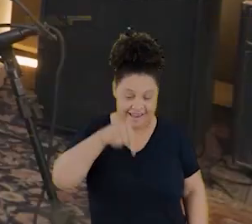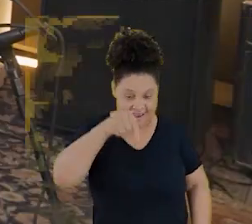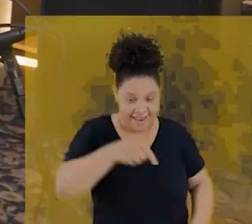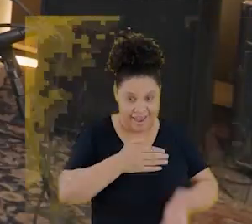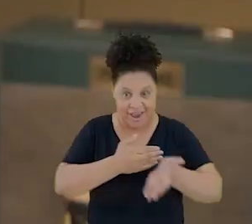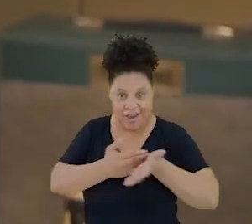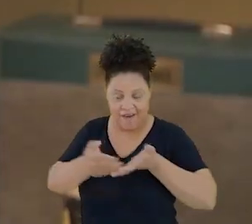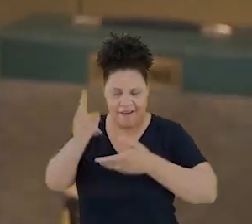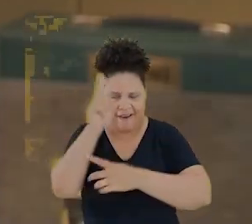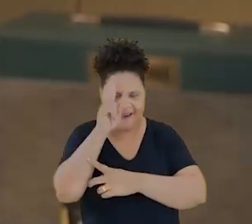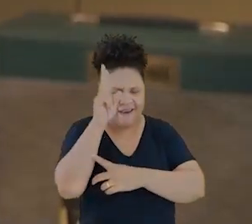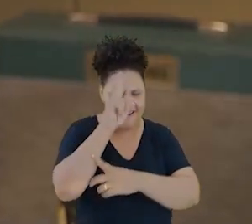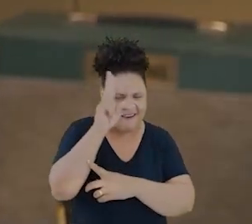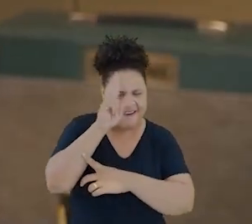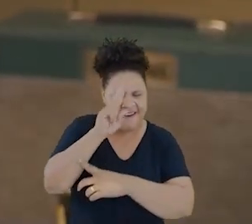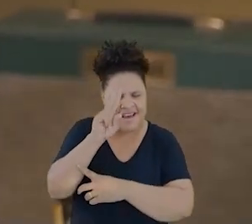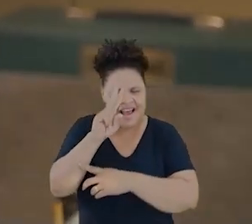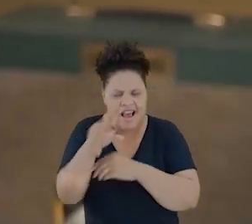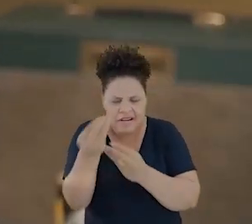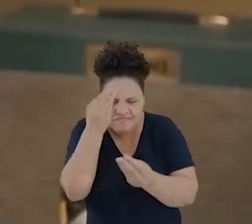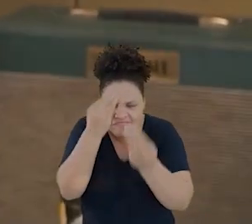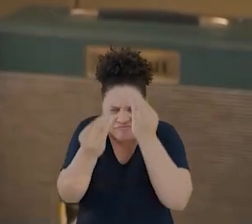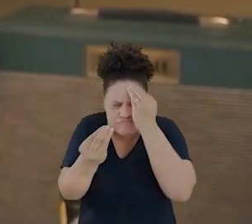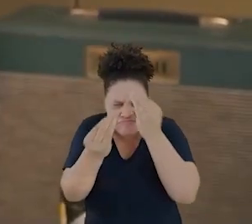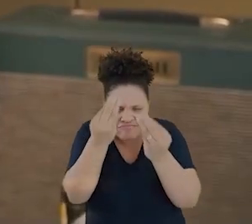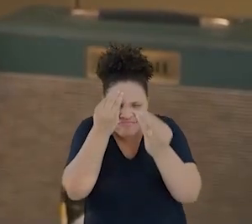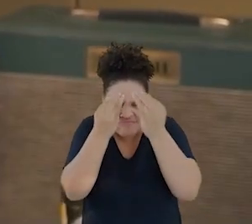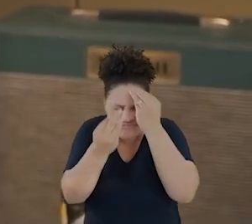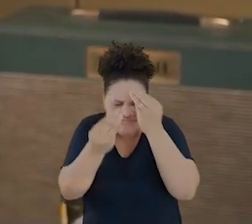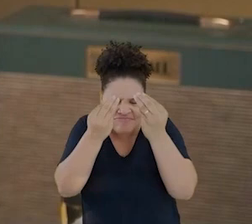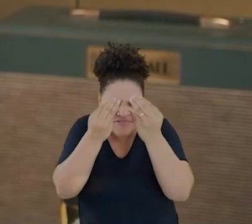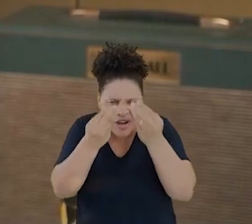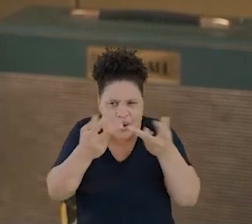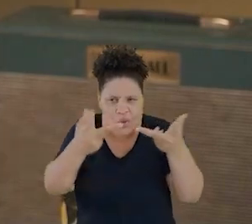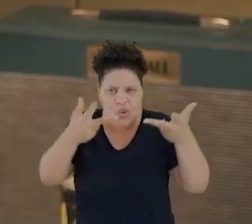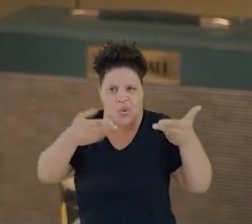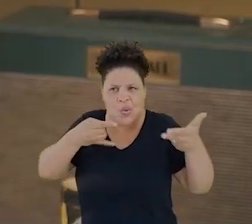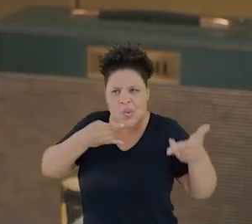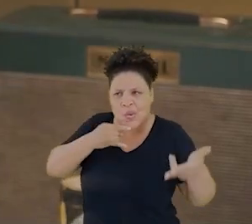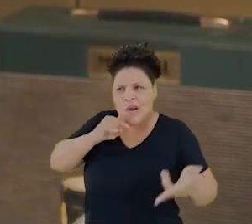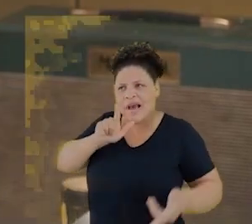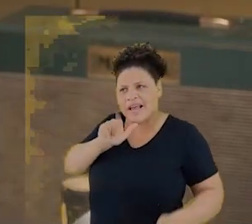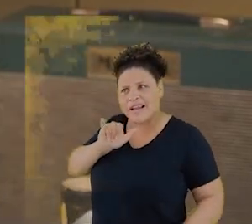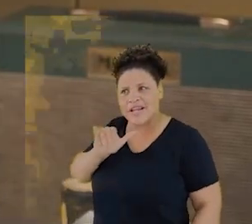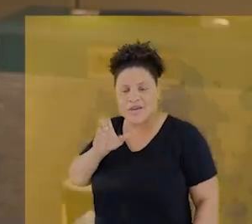nossa história. Vou guardando na memória. Quando o rio muda de cor.